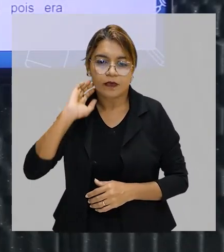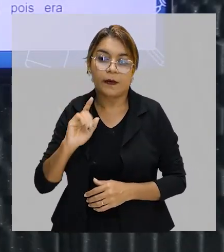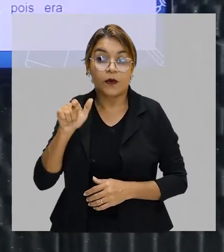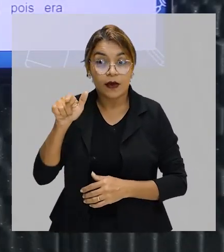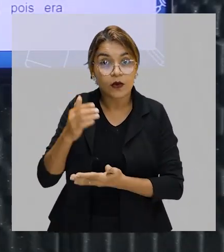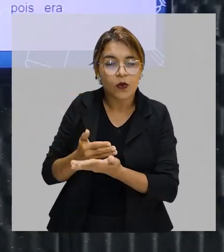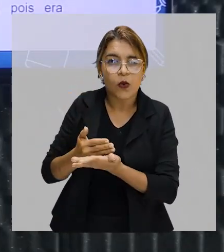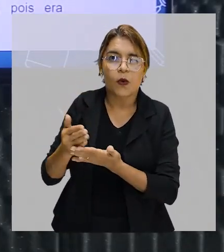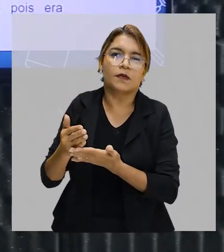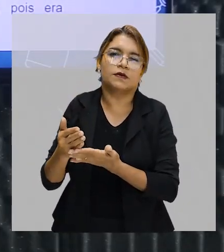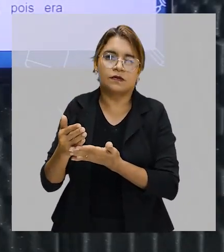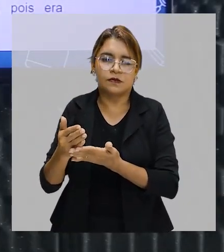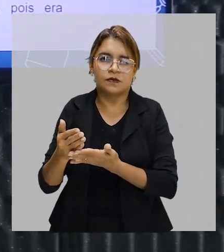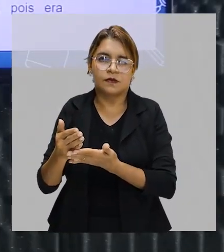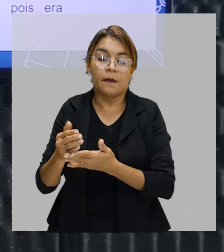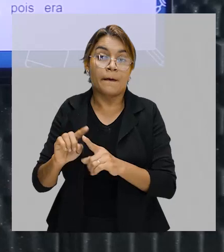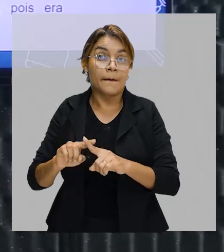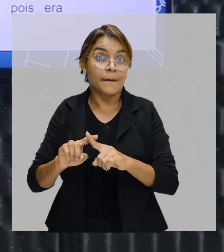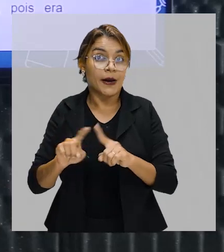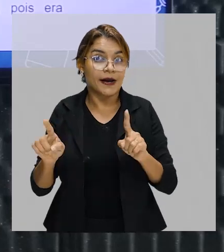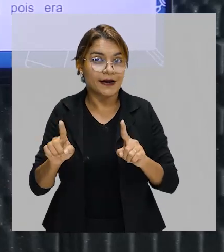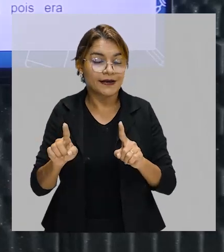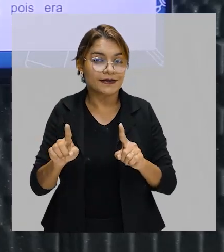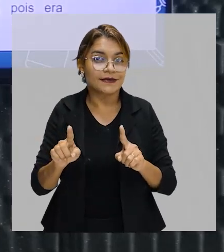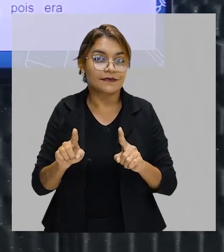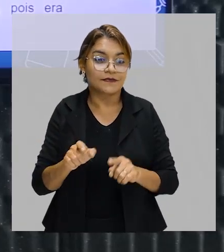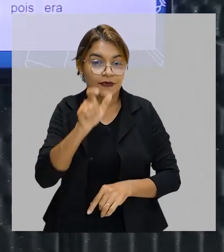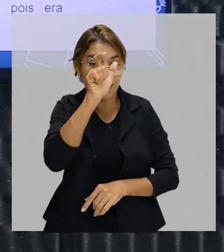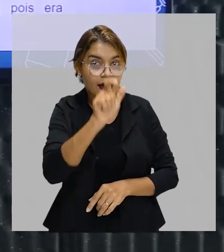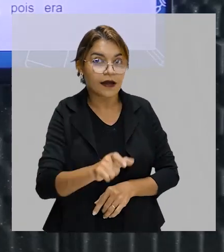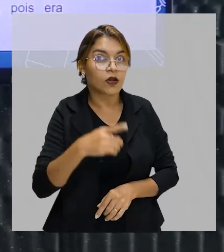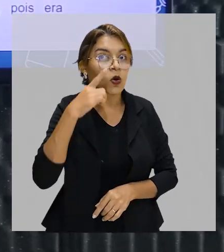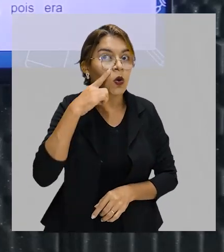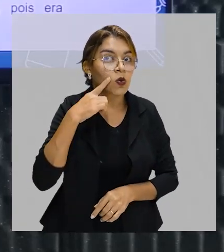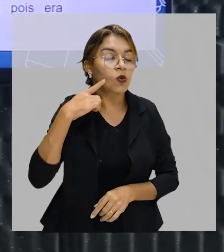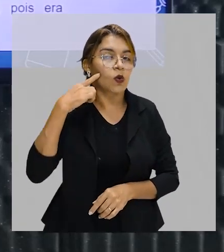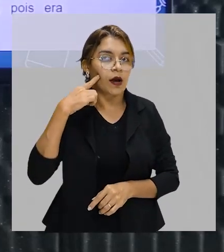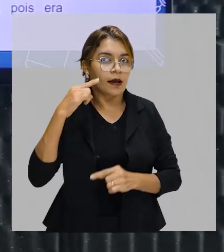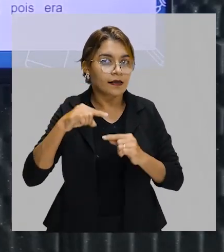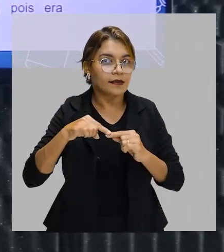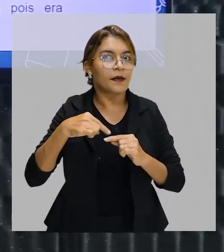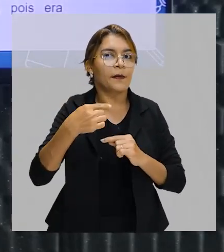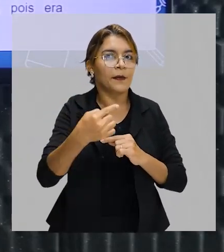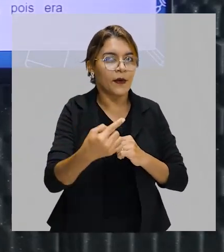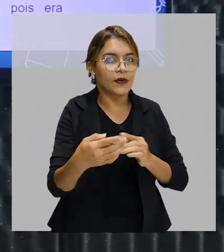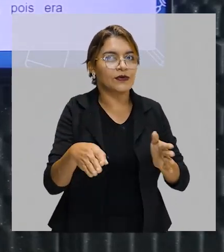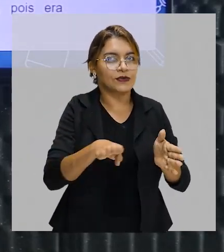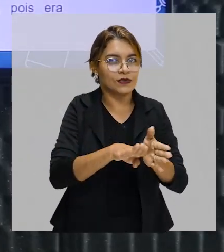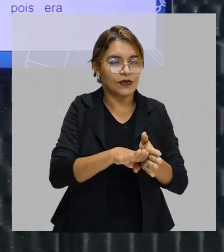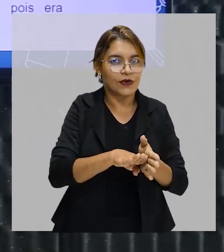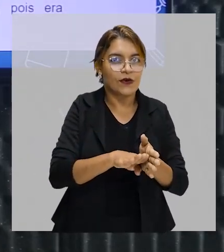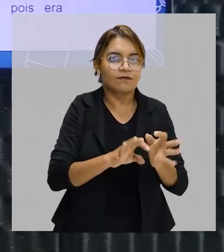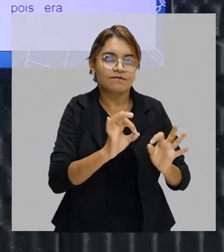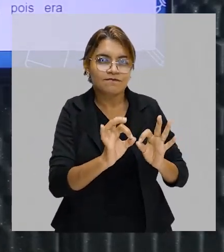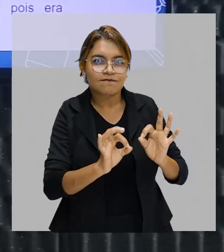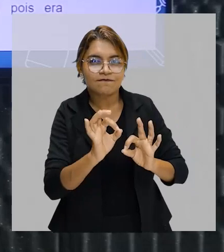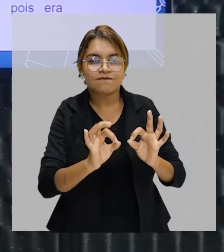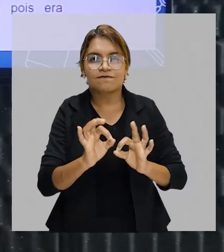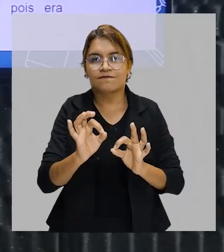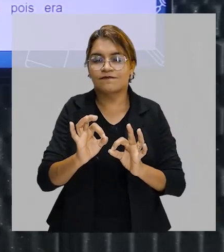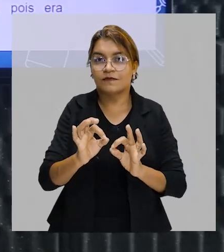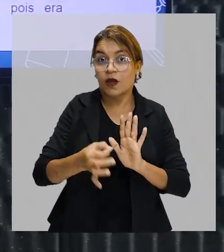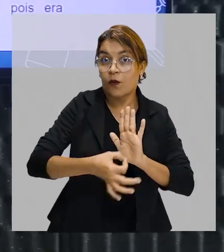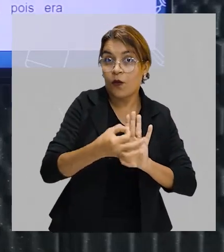primeiro passo. Só que Émile Durkheim, que veio depois dele, formulou uma crítica